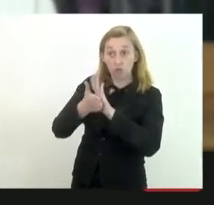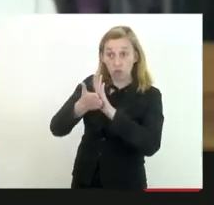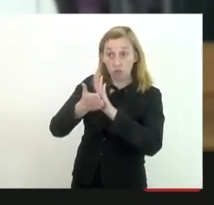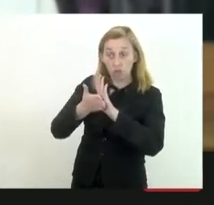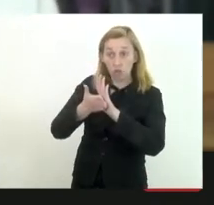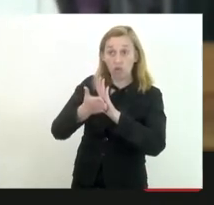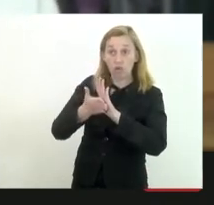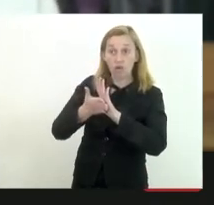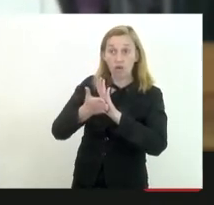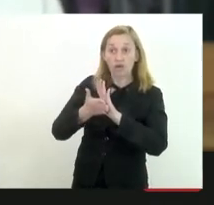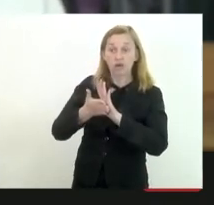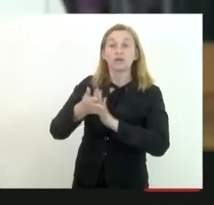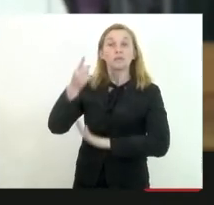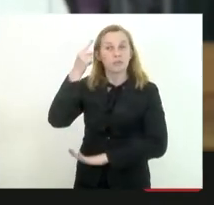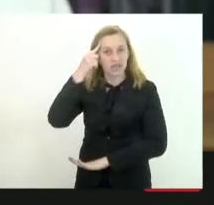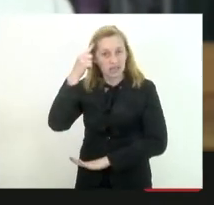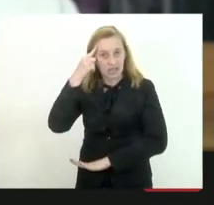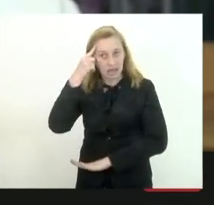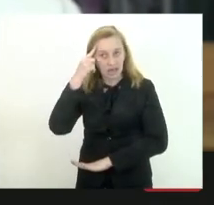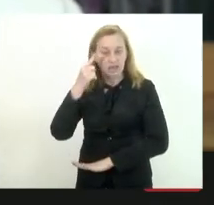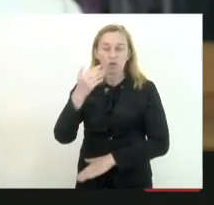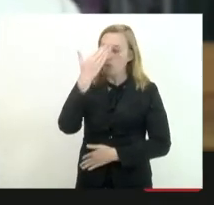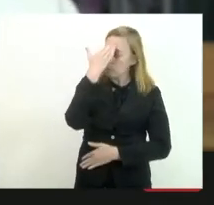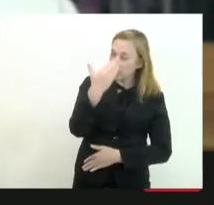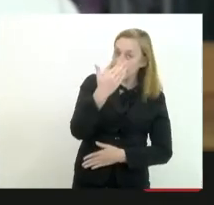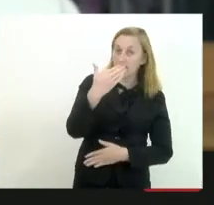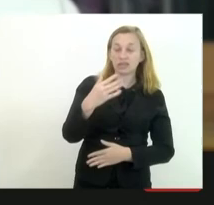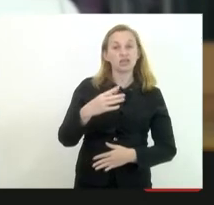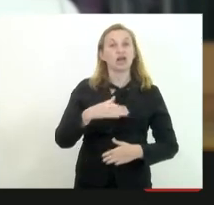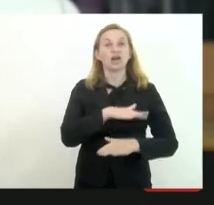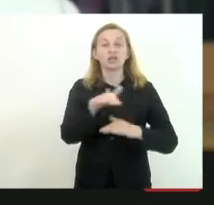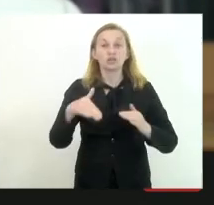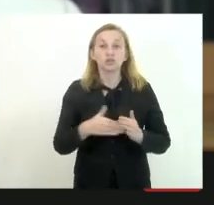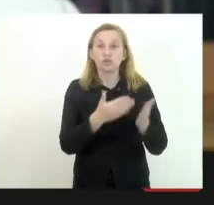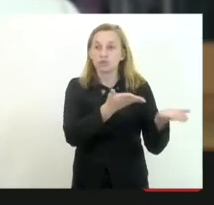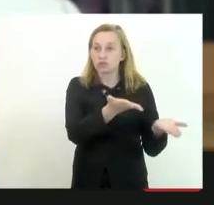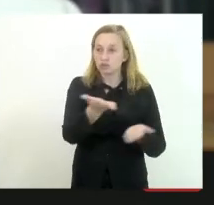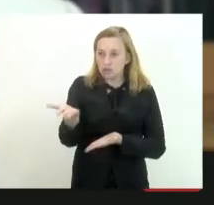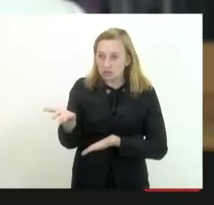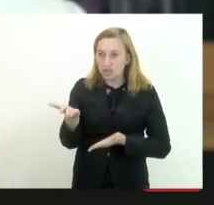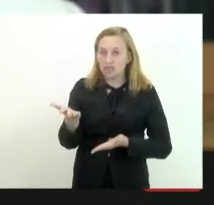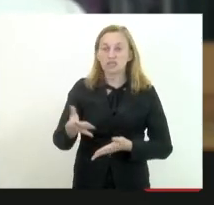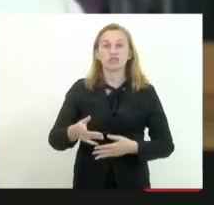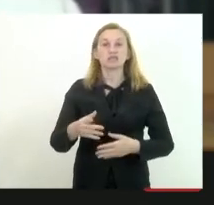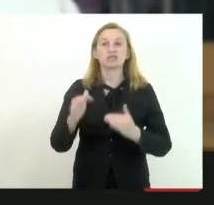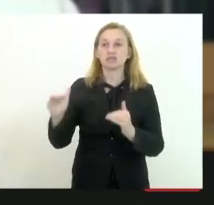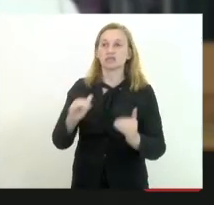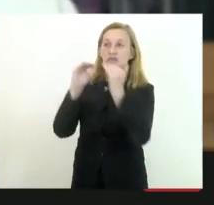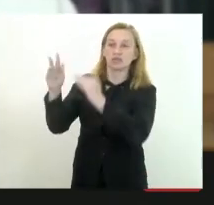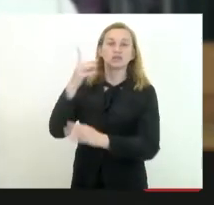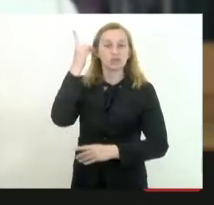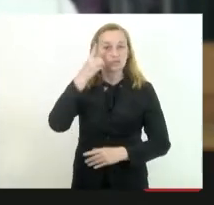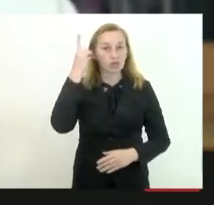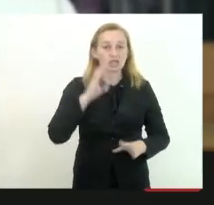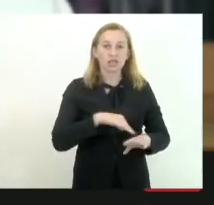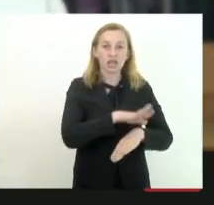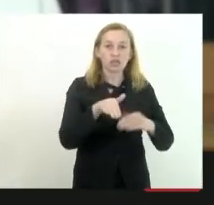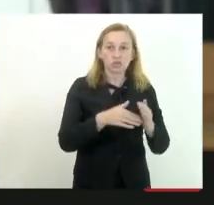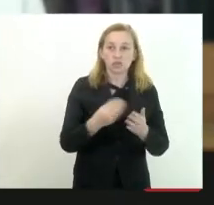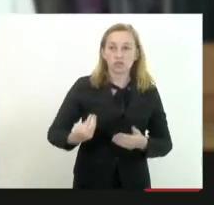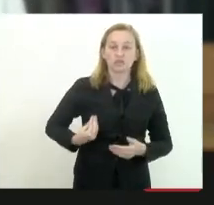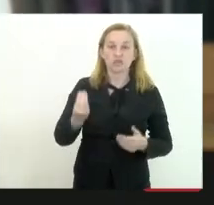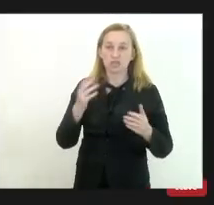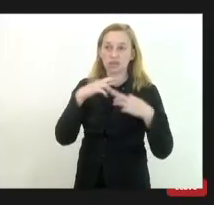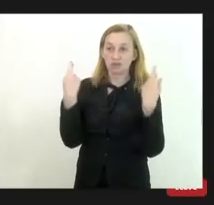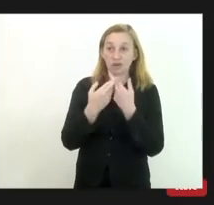nisso pensai. Muito obrigado a todos os senhores, senhoras, excelentíssimos deputados e a todos os participantes.